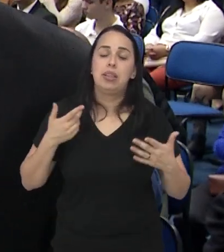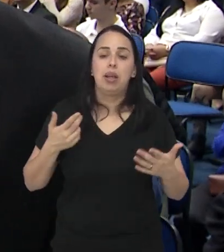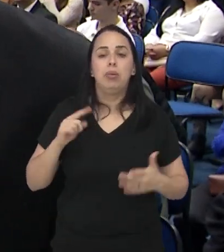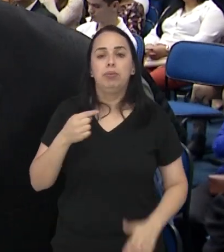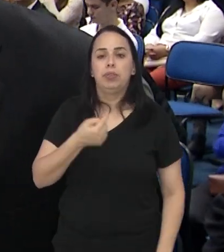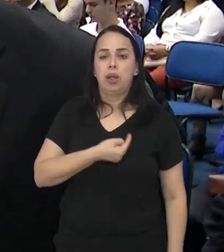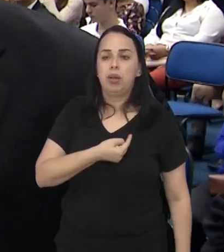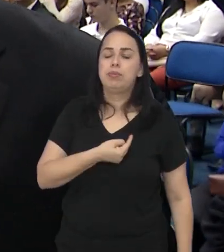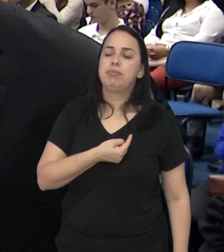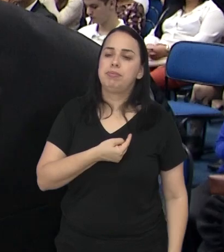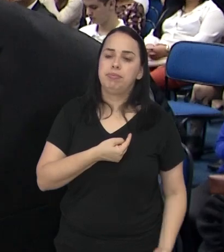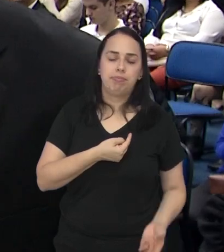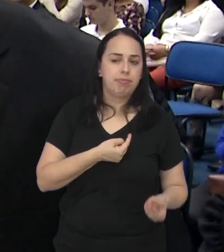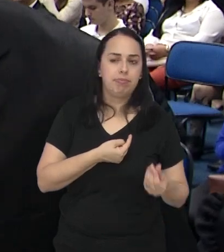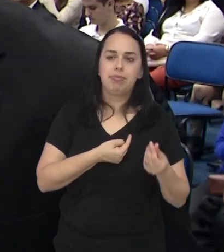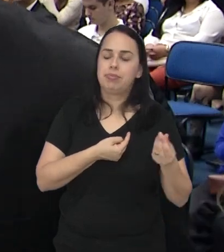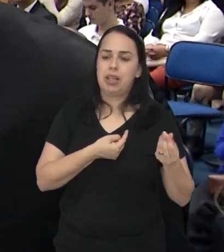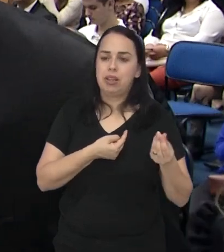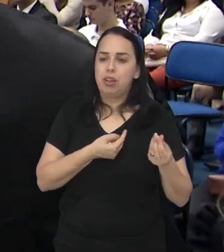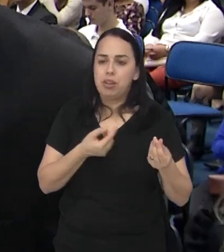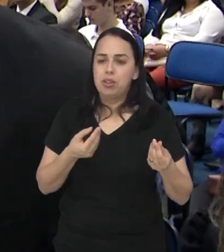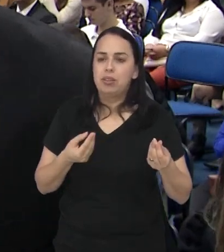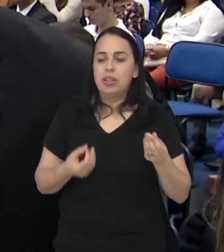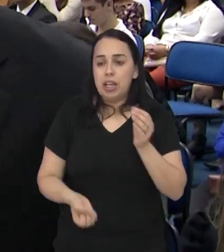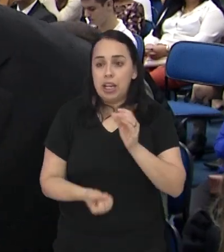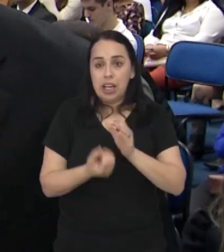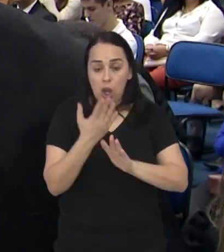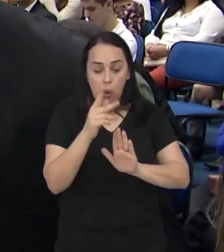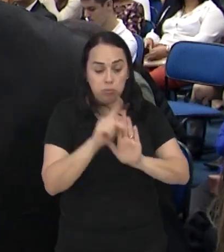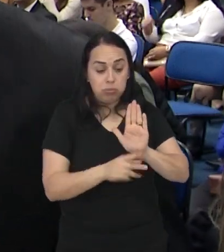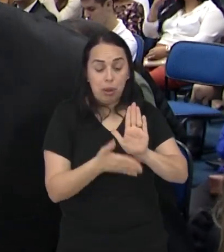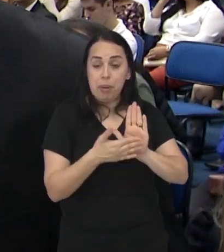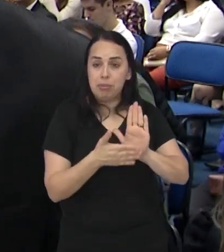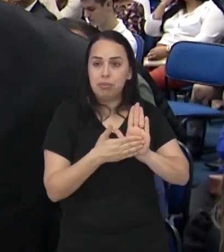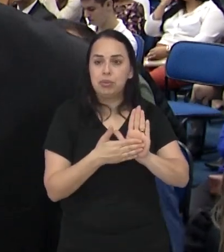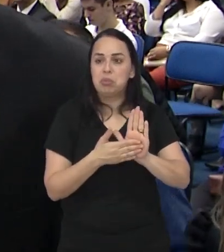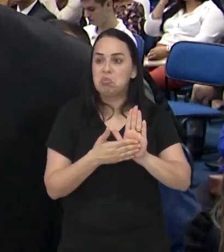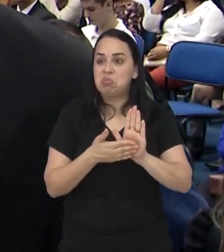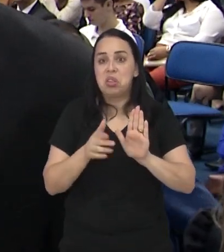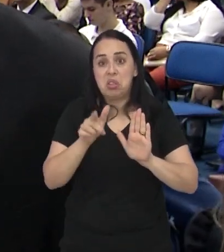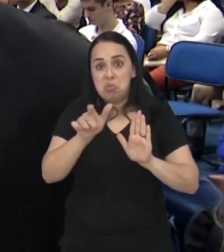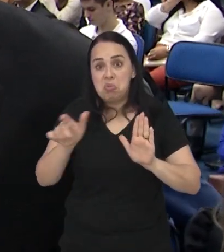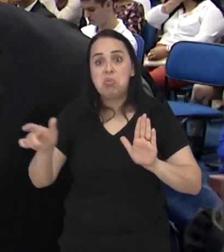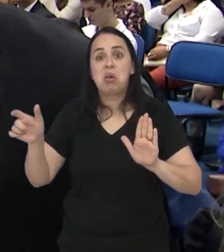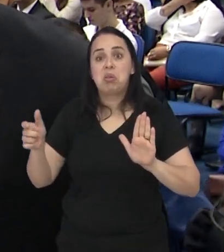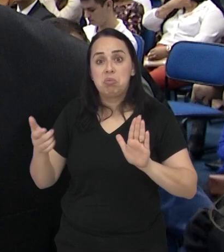nossa cidade. Então, nós, a partir